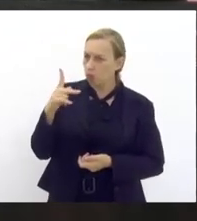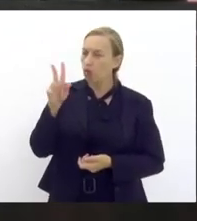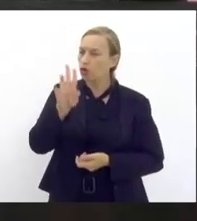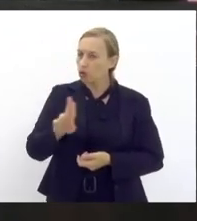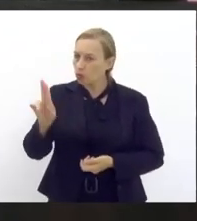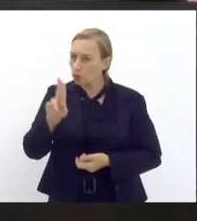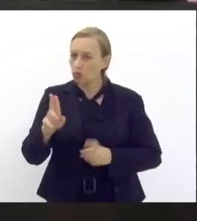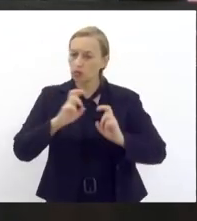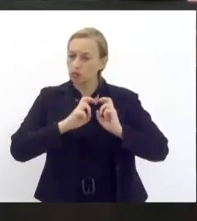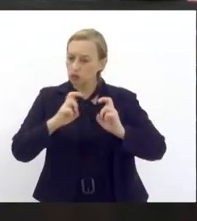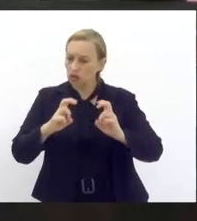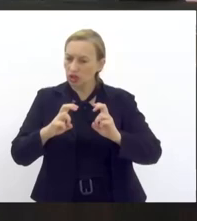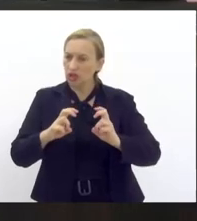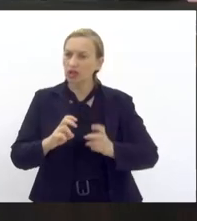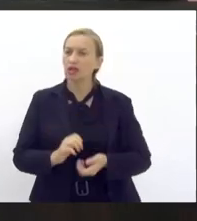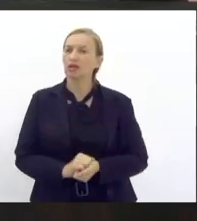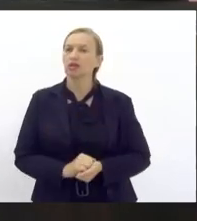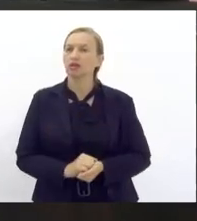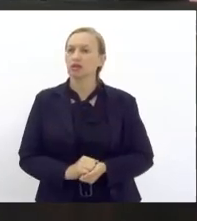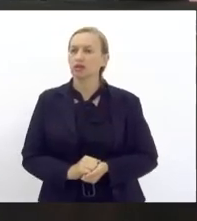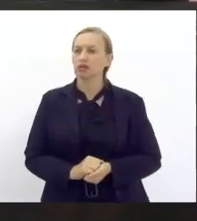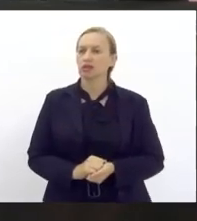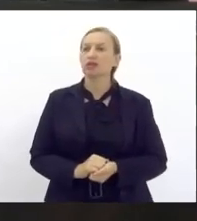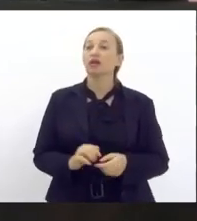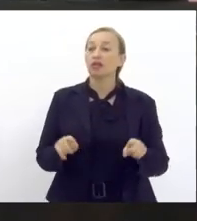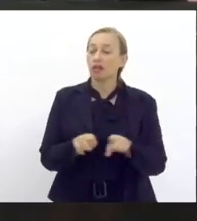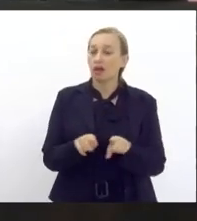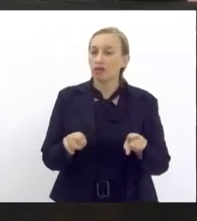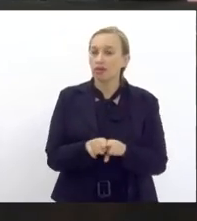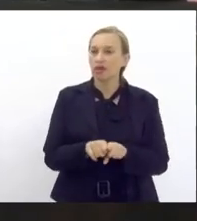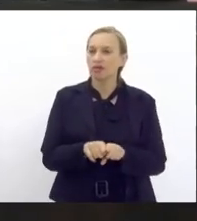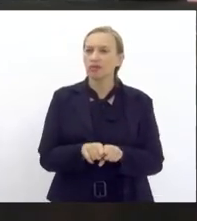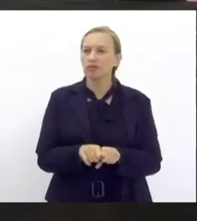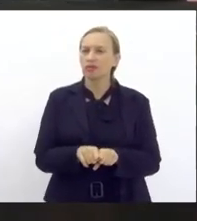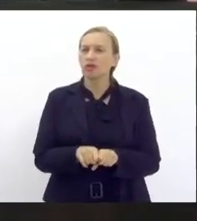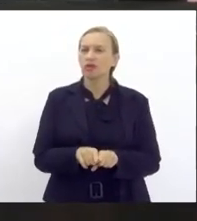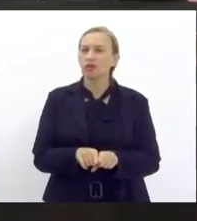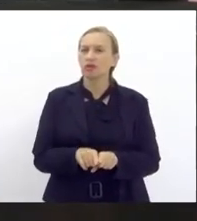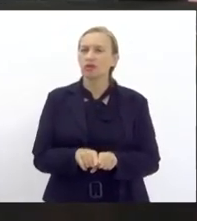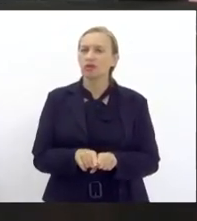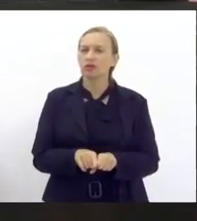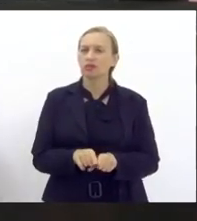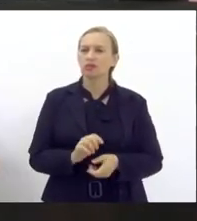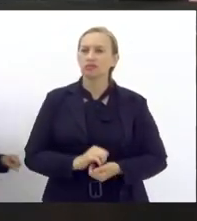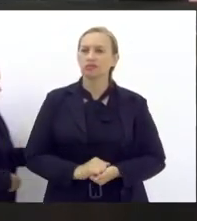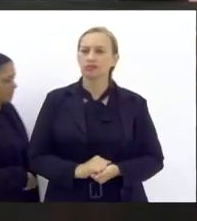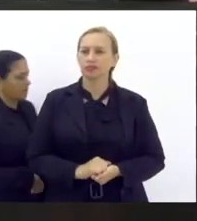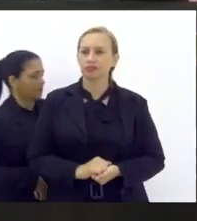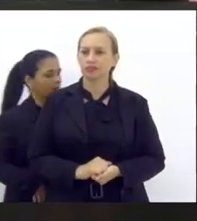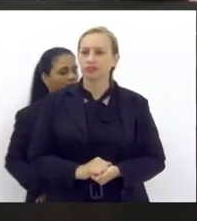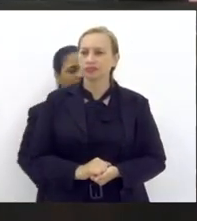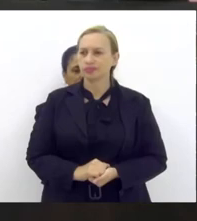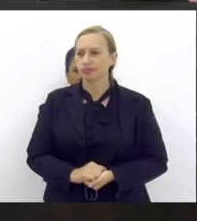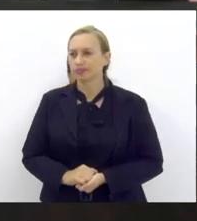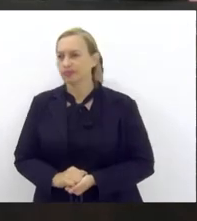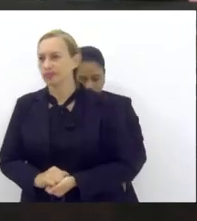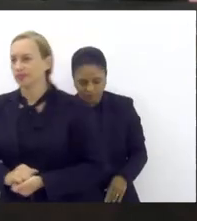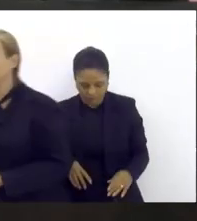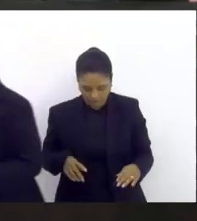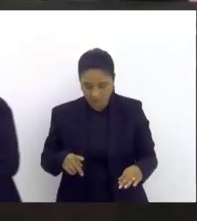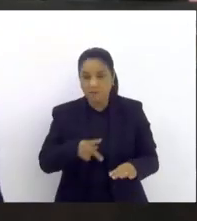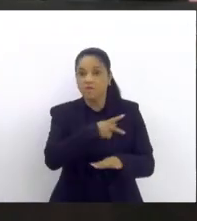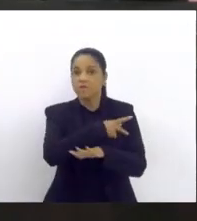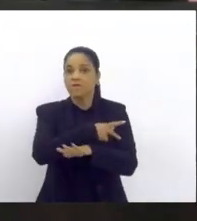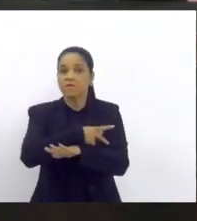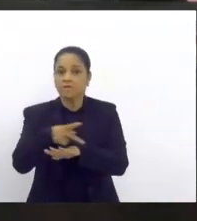usuária do serviço e do modal também, mas poder fazer essas visitas por todo